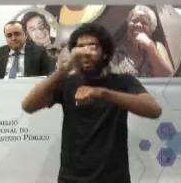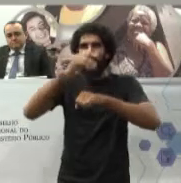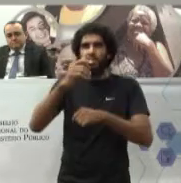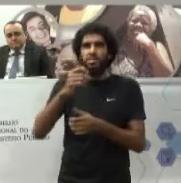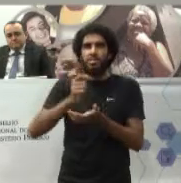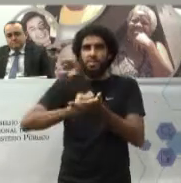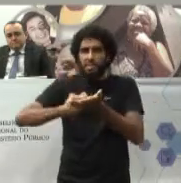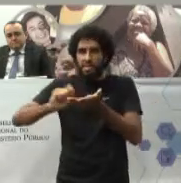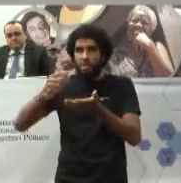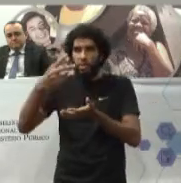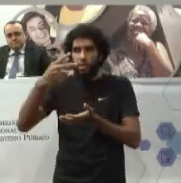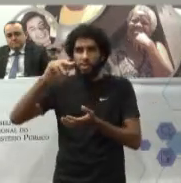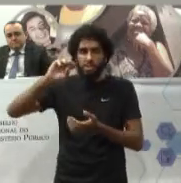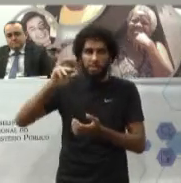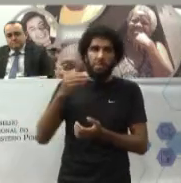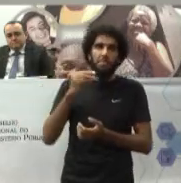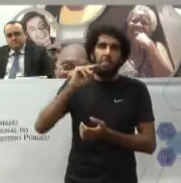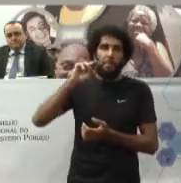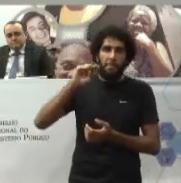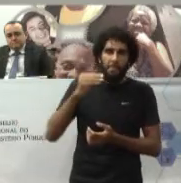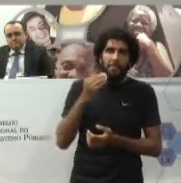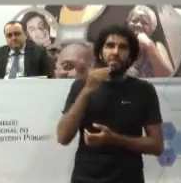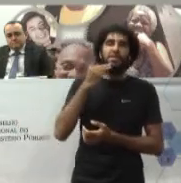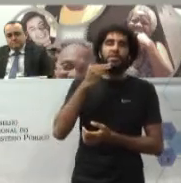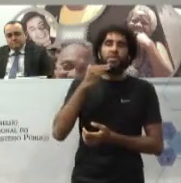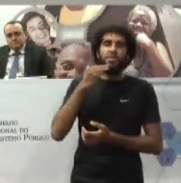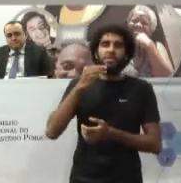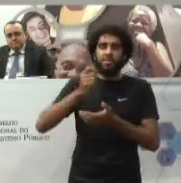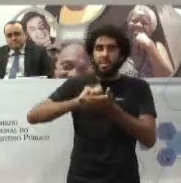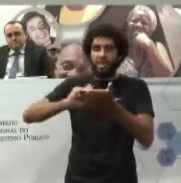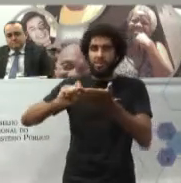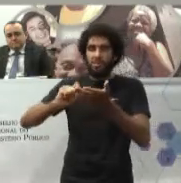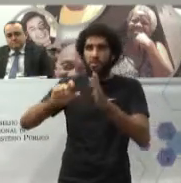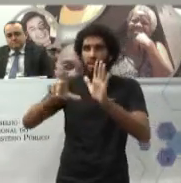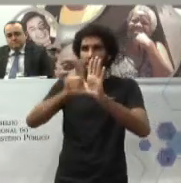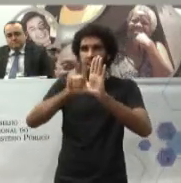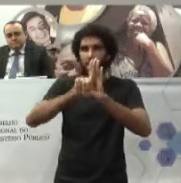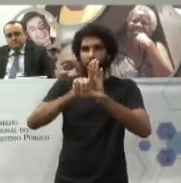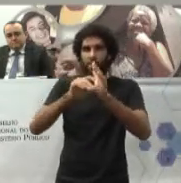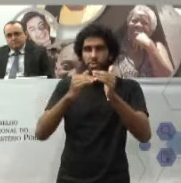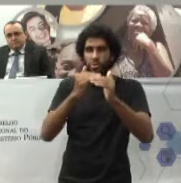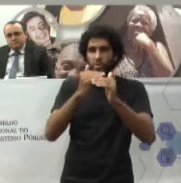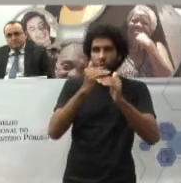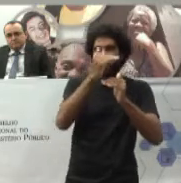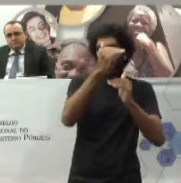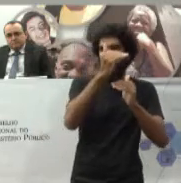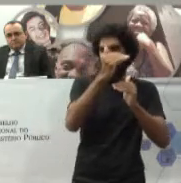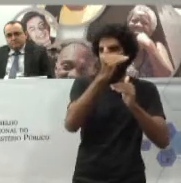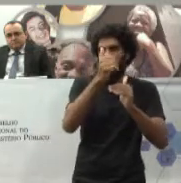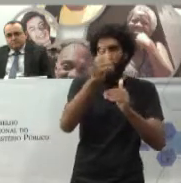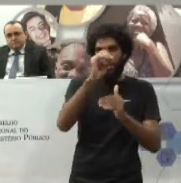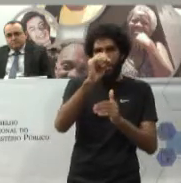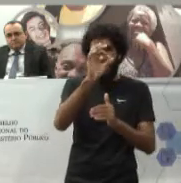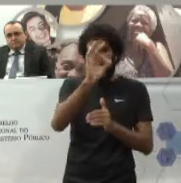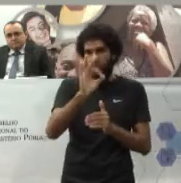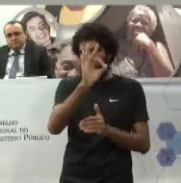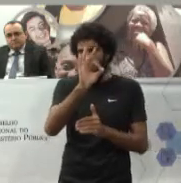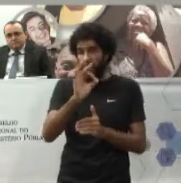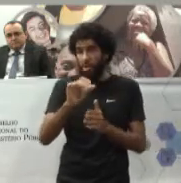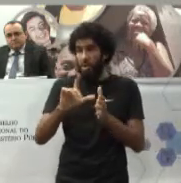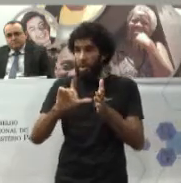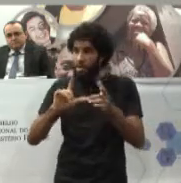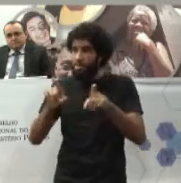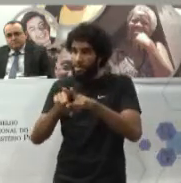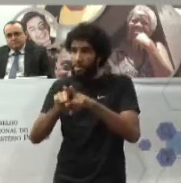apresentamos no congresso nacional o projeto de lei de iniciativa popular dos 10 por cento mas antes disso também